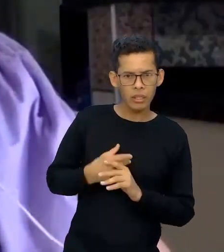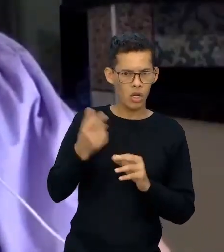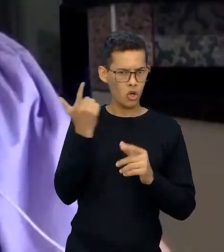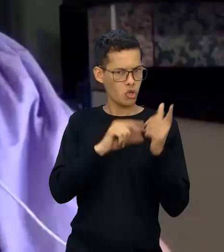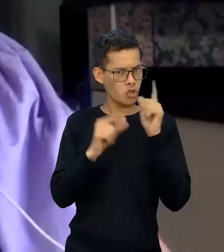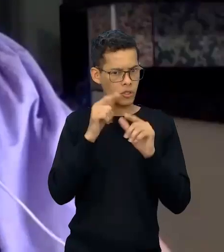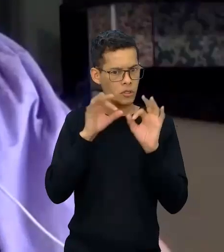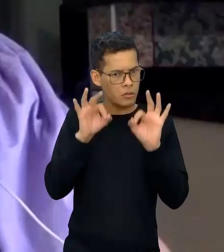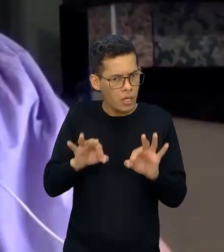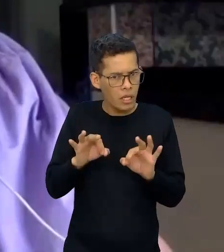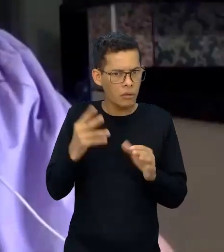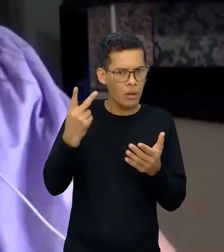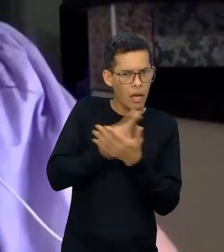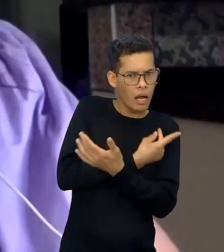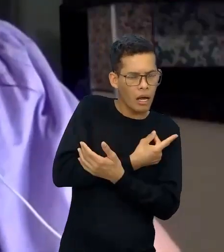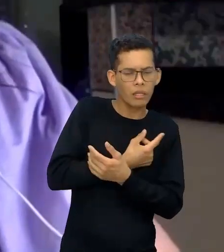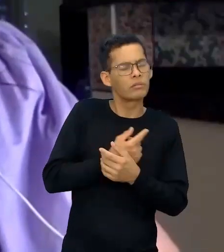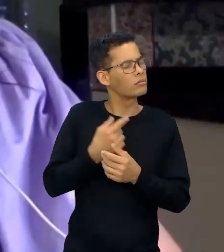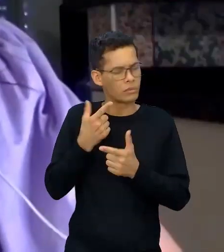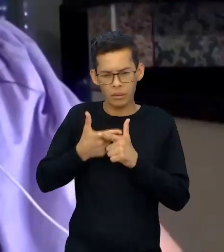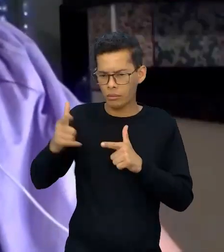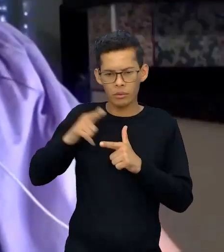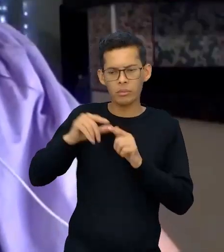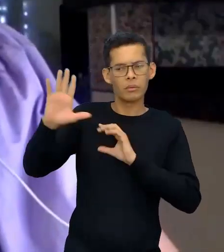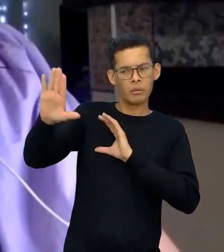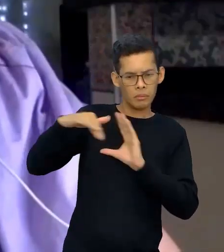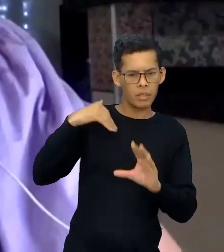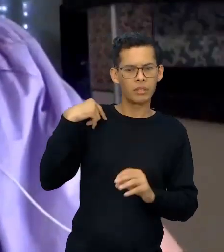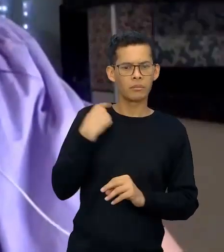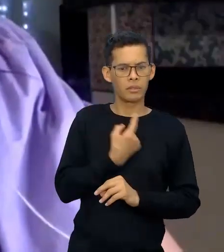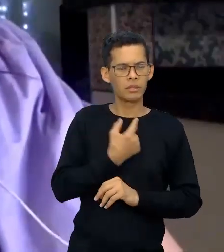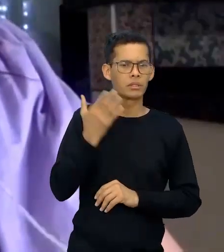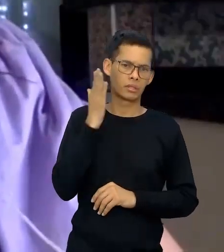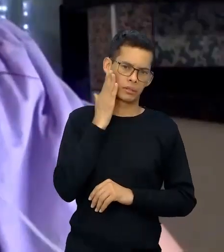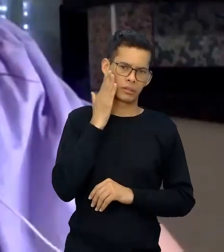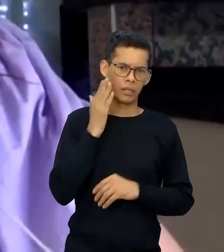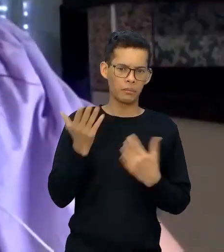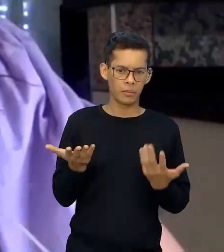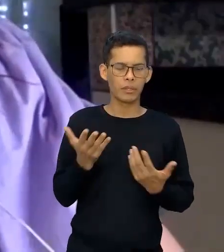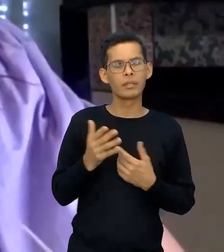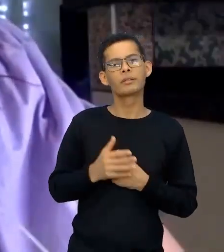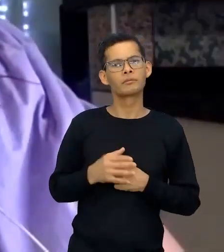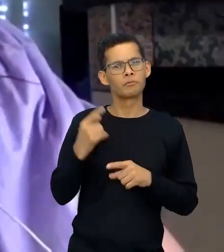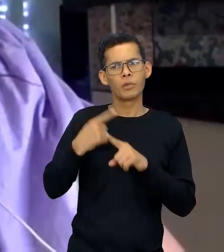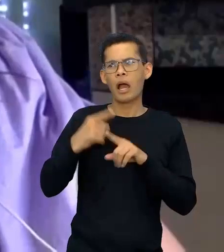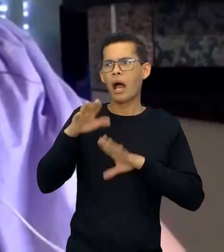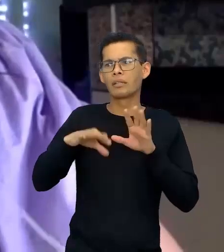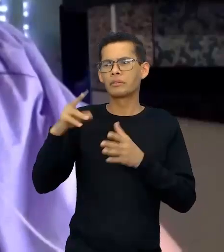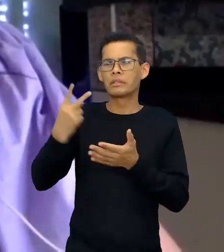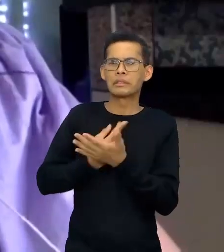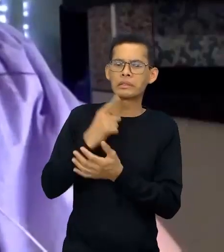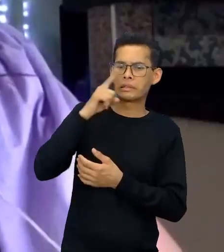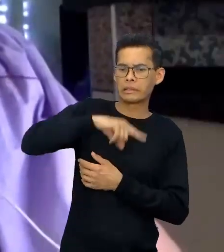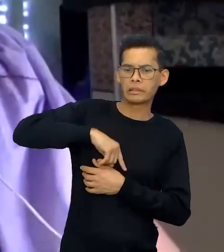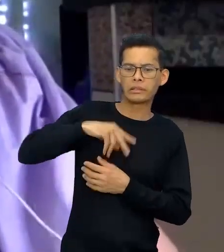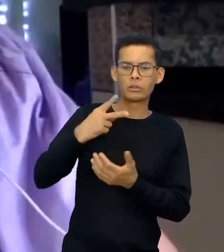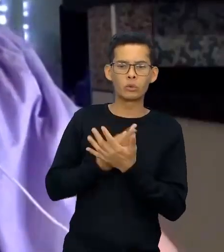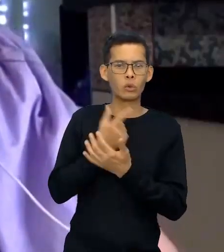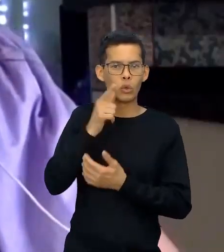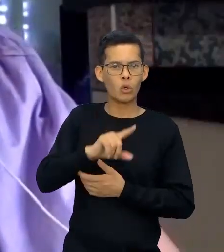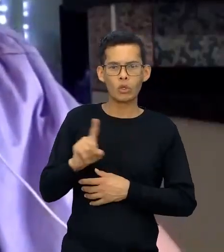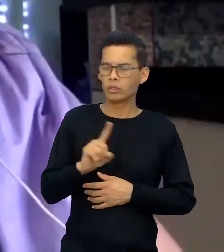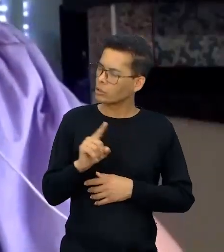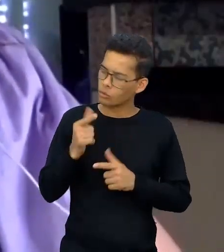errado, coloca lá também. É legal também saber que às vezes não deu certo. Tá tudo bem, a gente